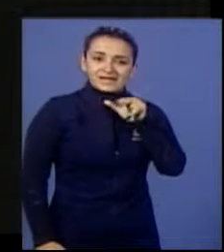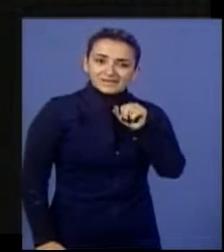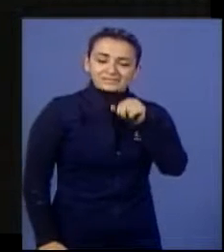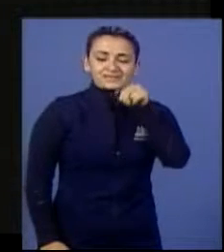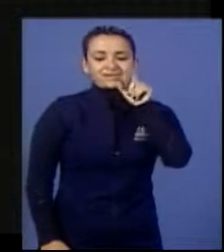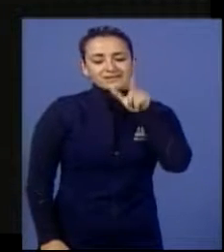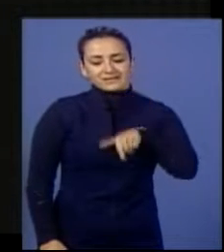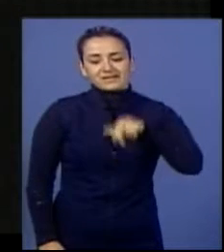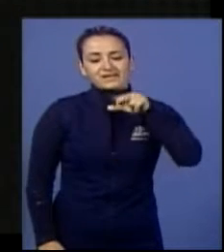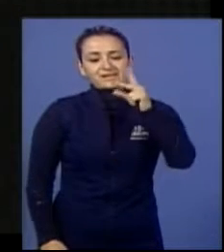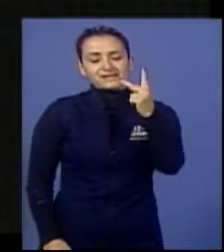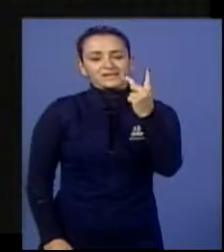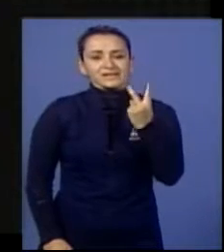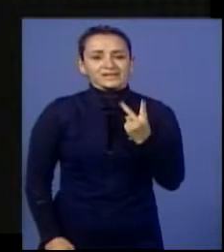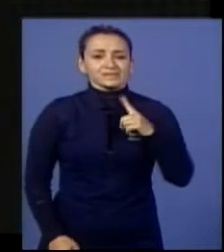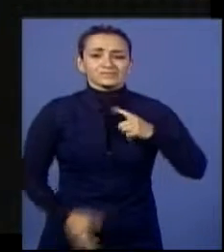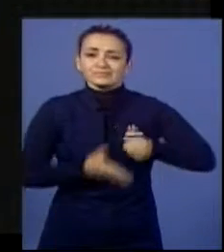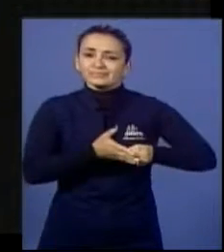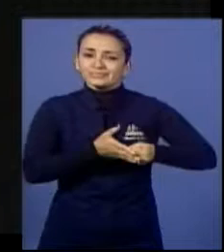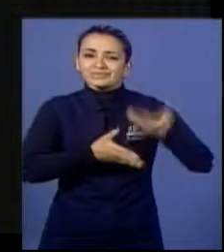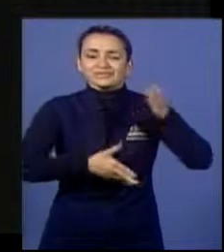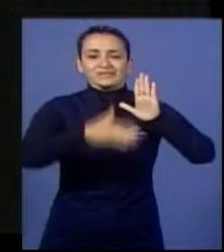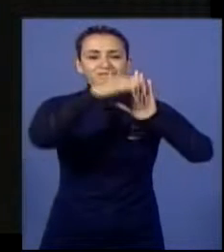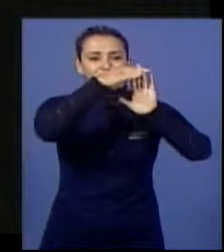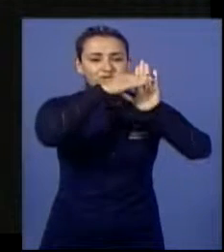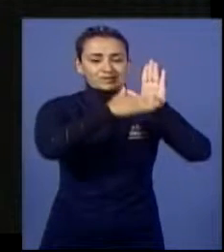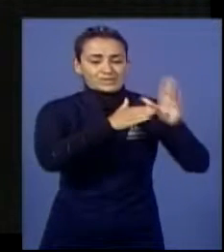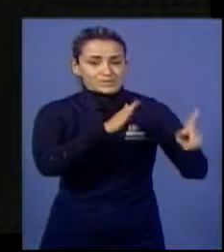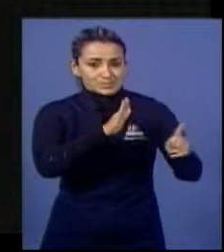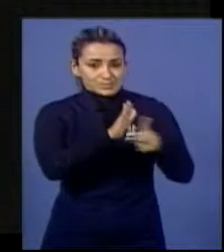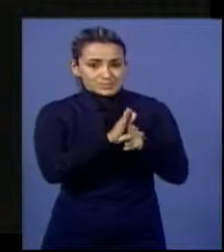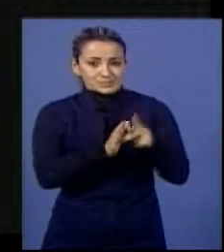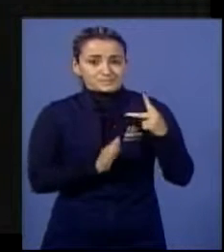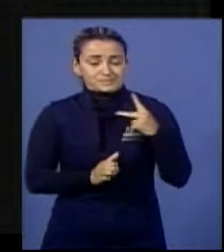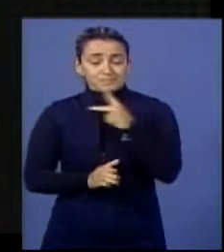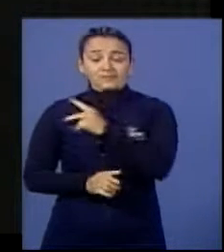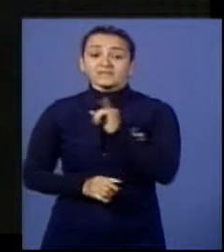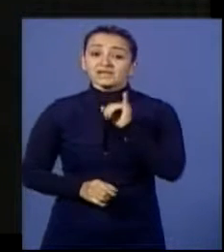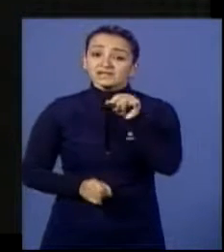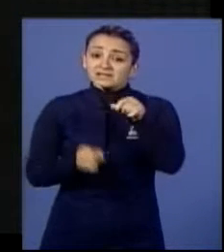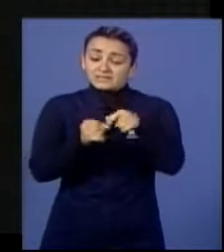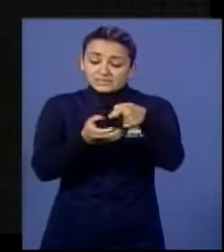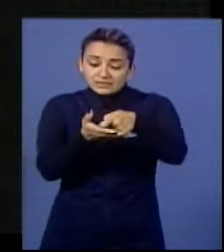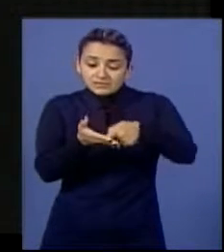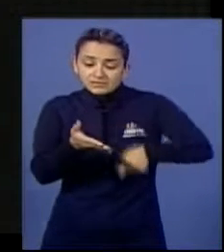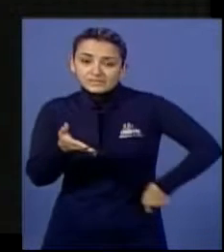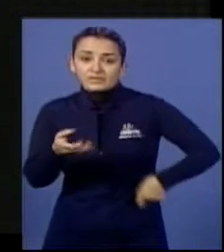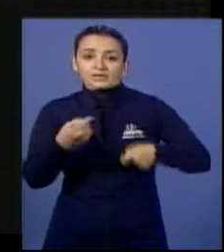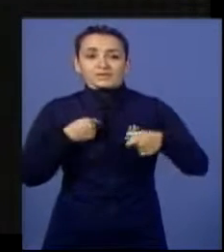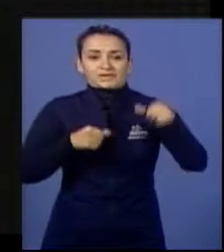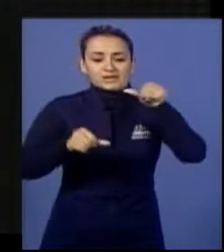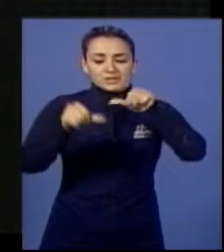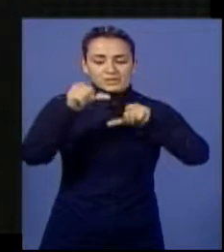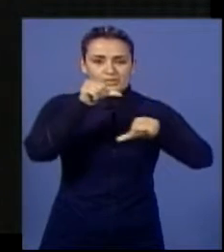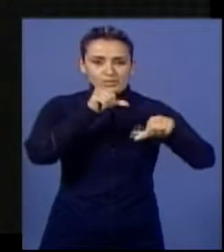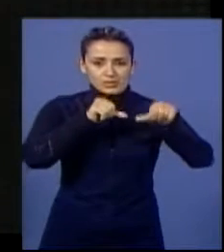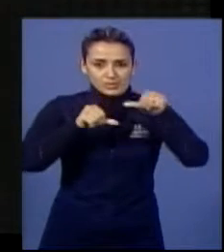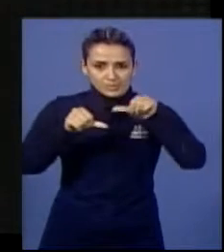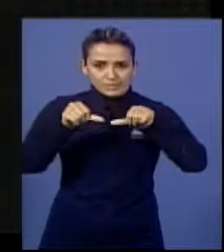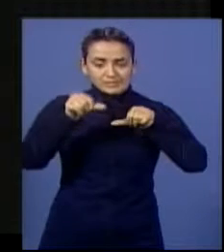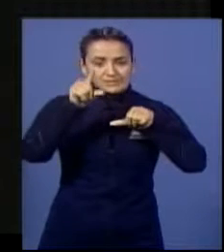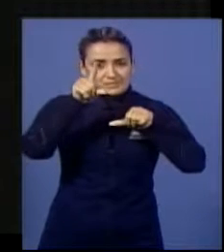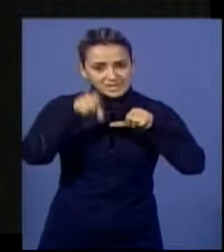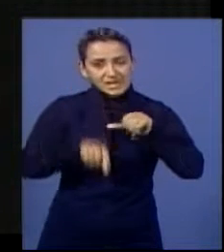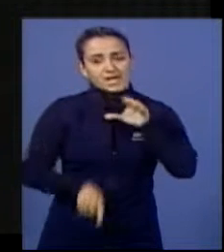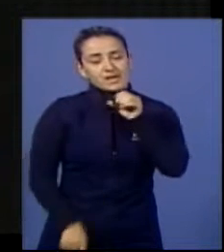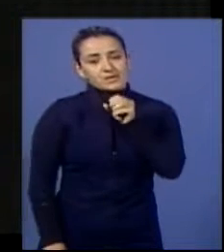NH2. Então tem várias funções orgânicas. Então quando você estiver trabalhando com exercício de química orgânica, você siga esse esqueminha aqui, ó. Primeira coisa,